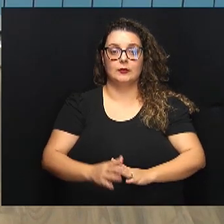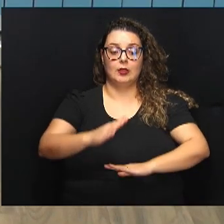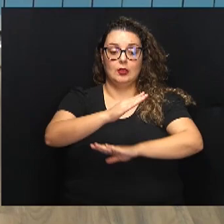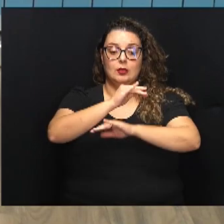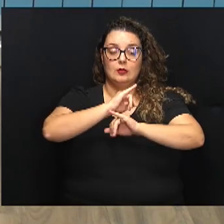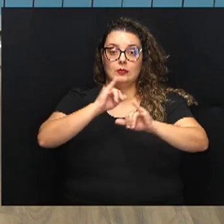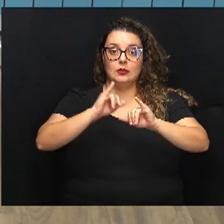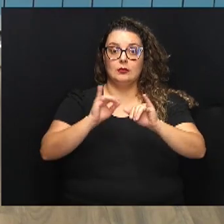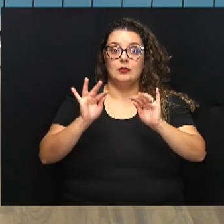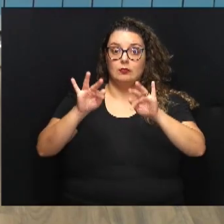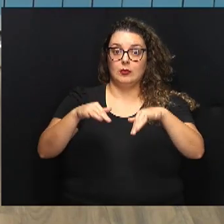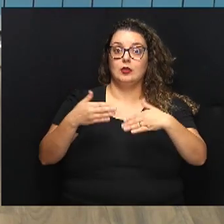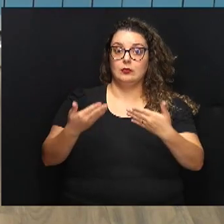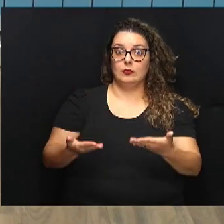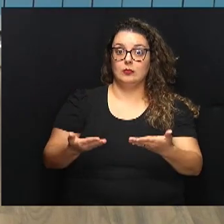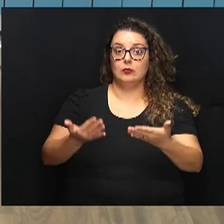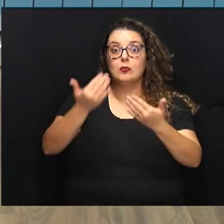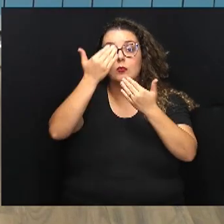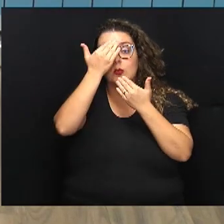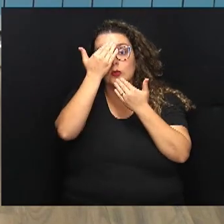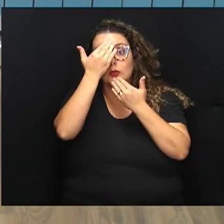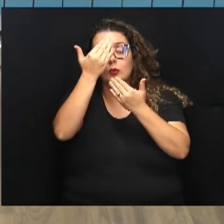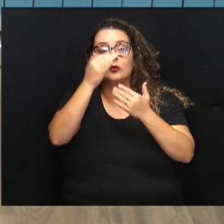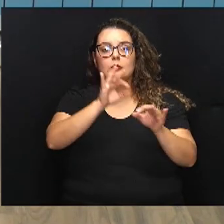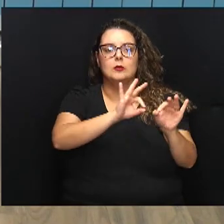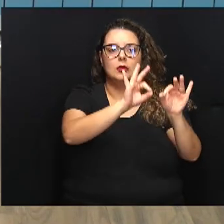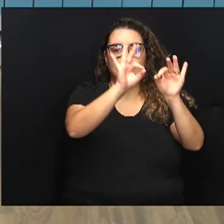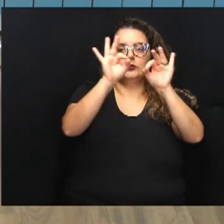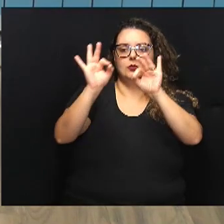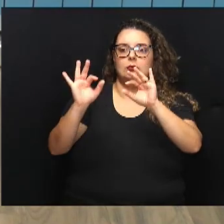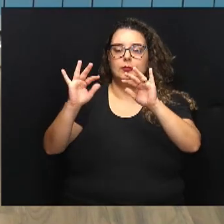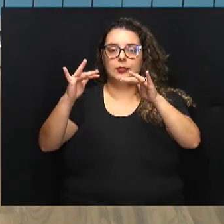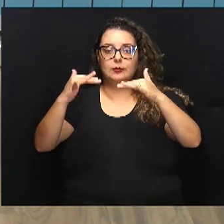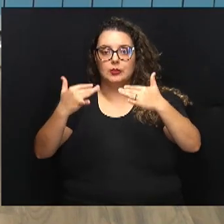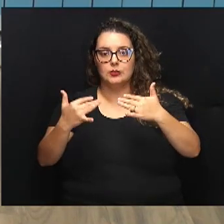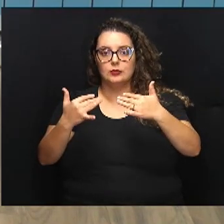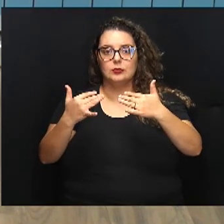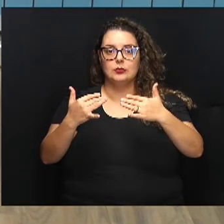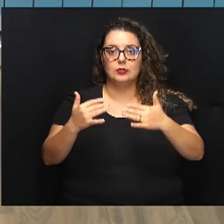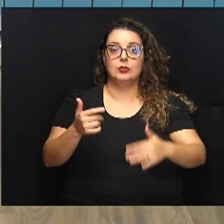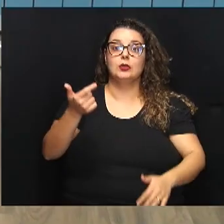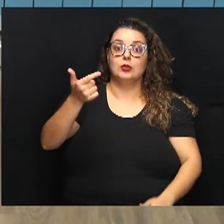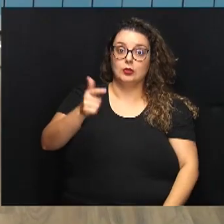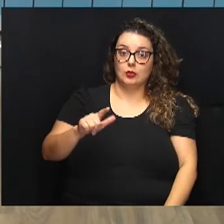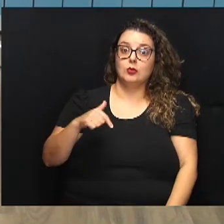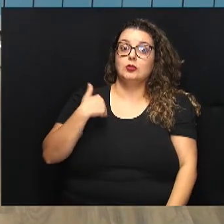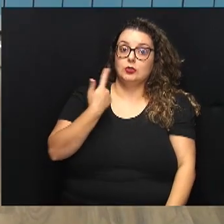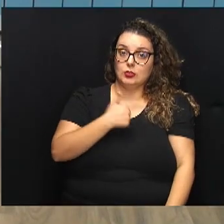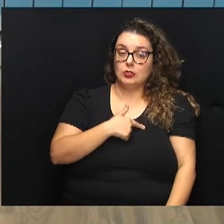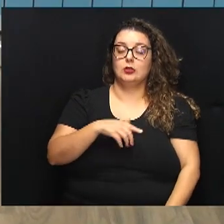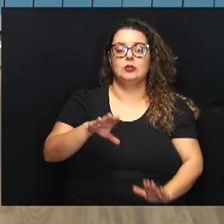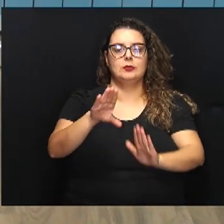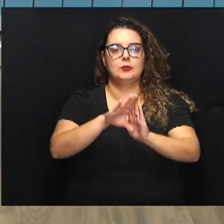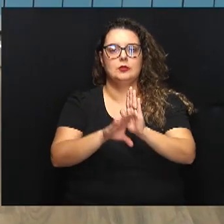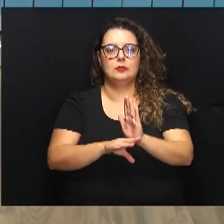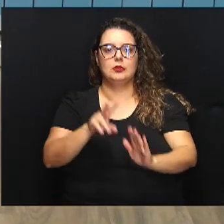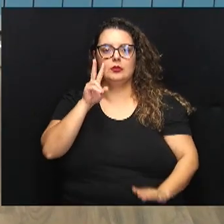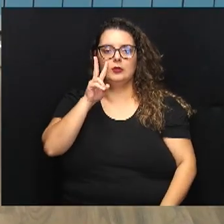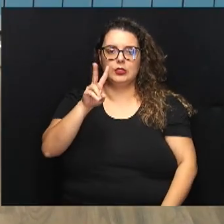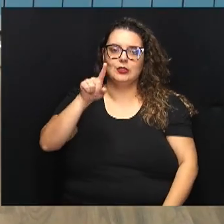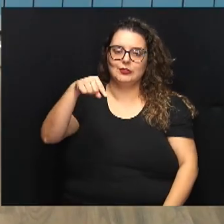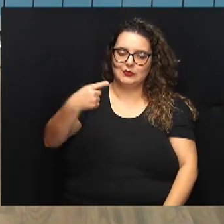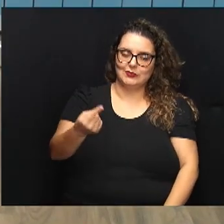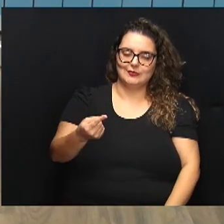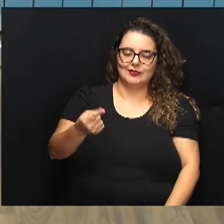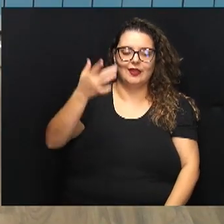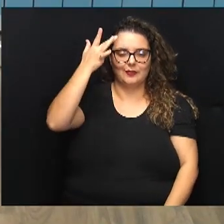Câmara Notícia fica por aqui. Muito obrigado pela sua companhia, pela sua audiência. Continue na nossa programação e